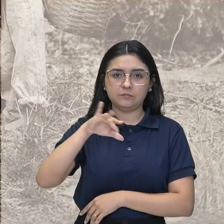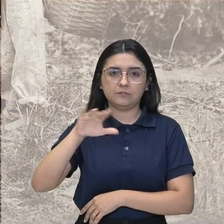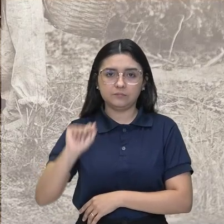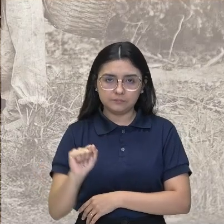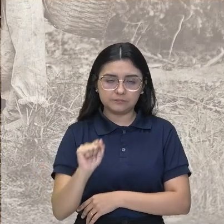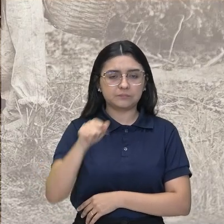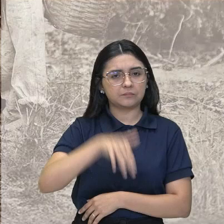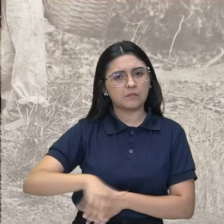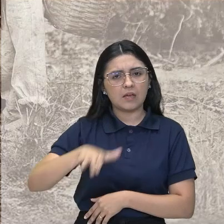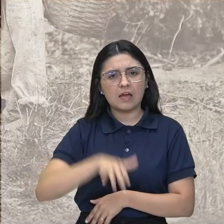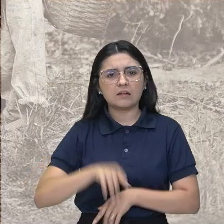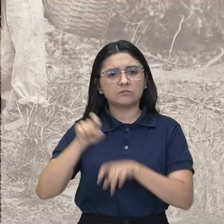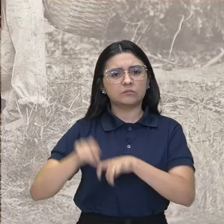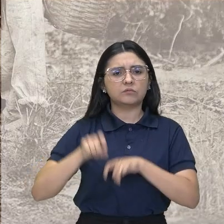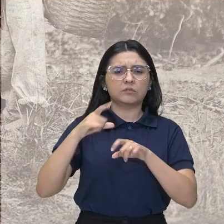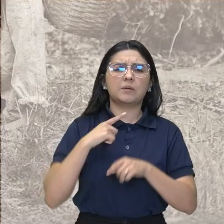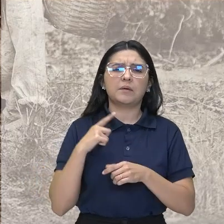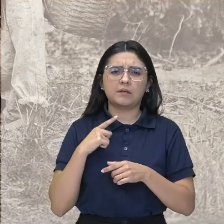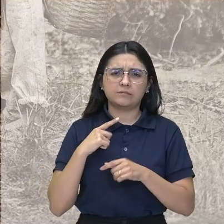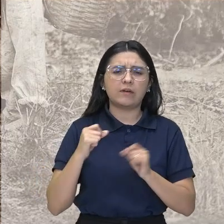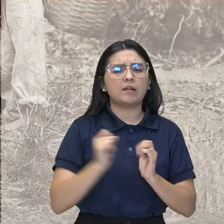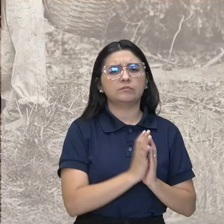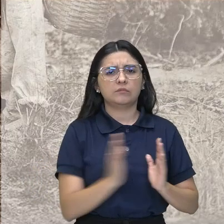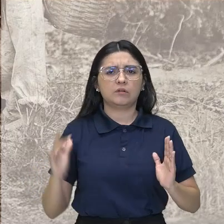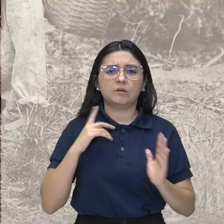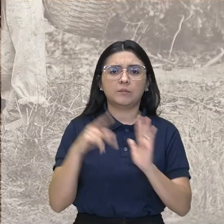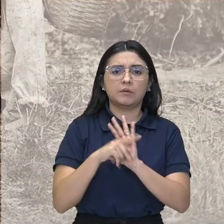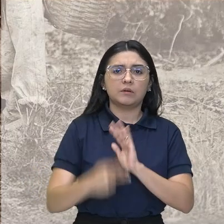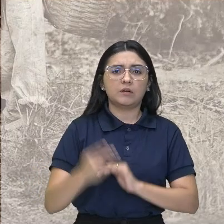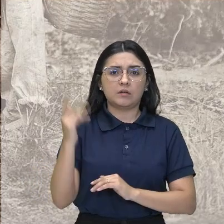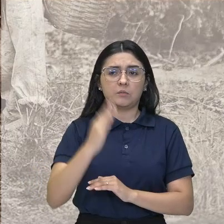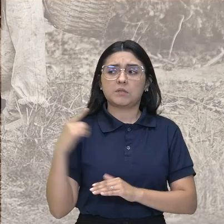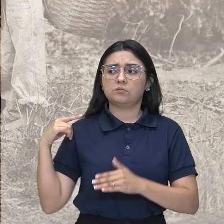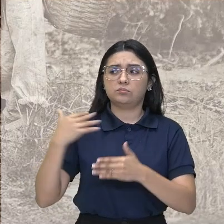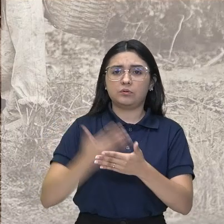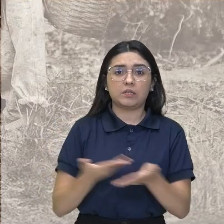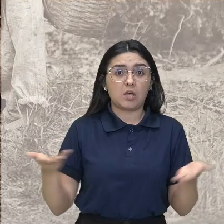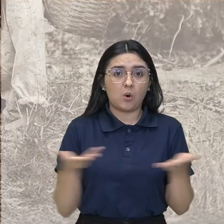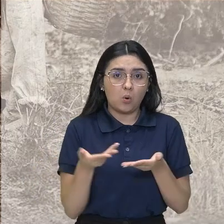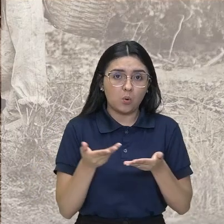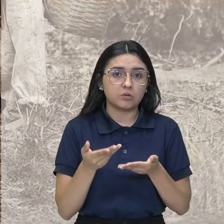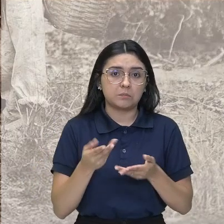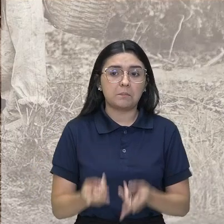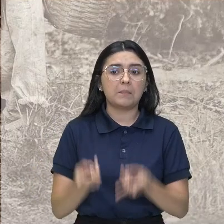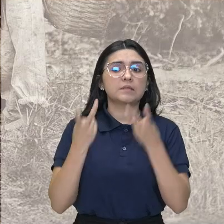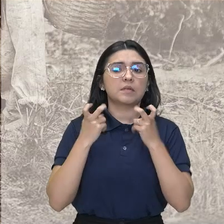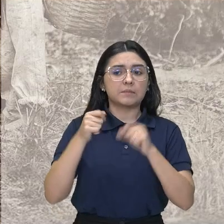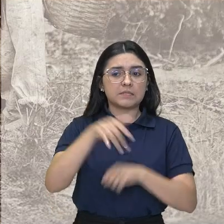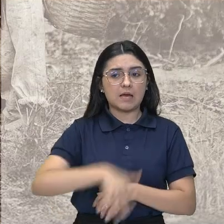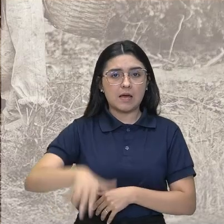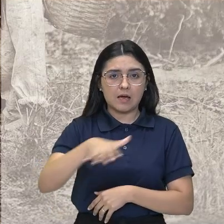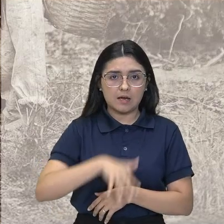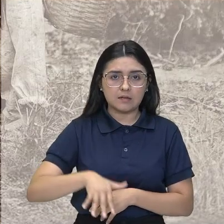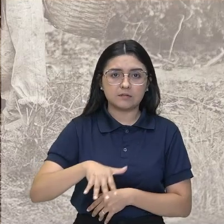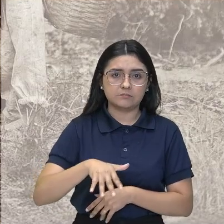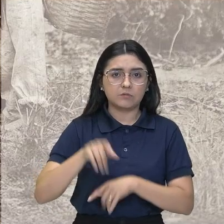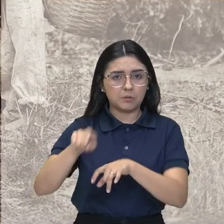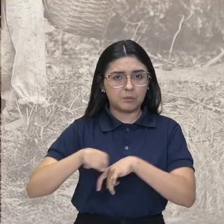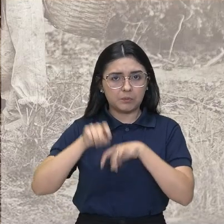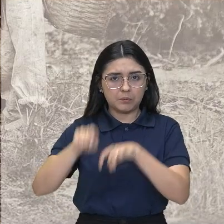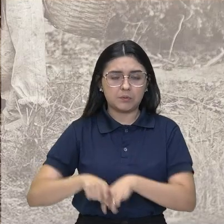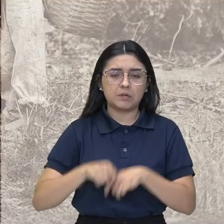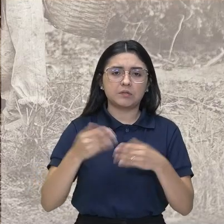que vai preponderar durante muito tempo no Brasil, até os dias de hoje a gente vê os grandes latifúndios em algumas regiões do Brasil, a